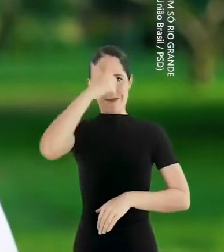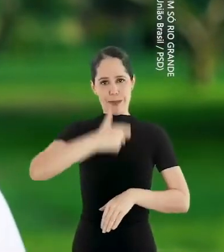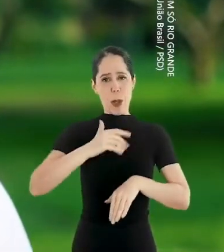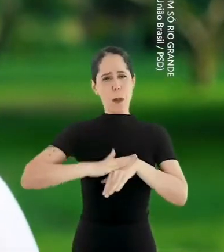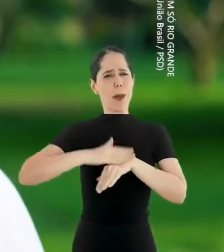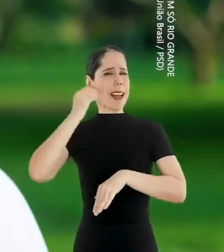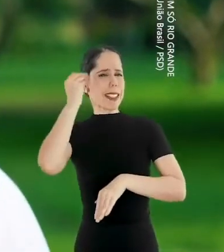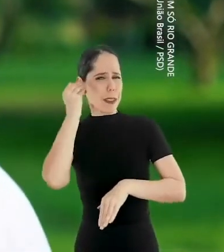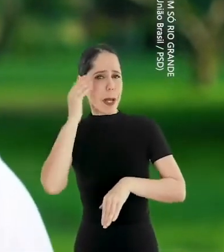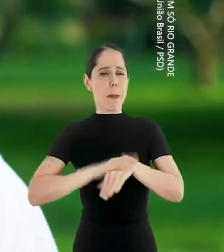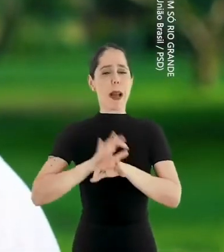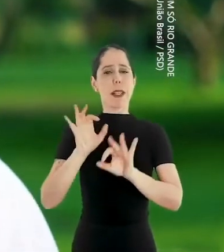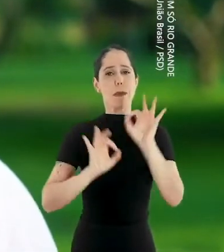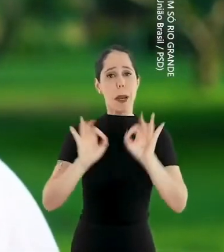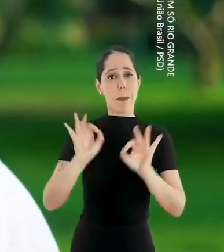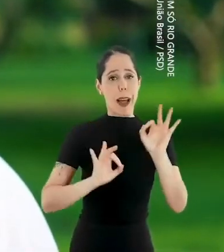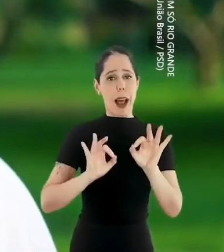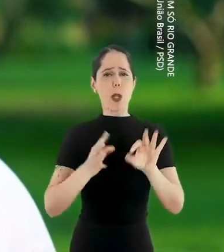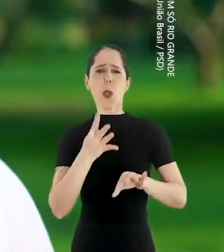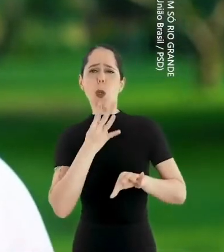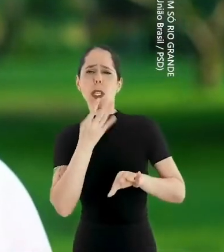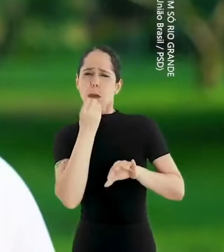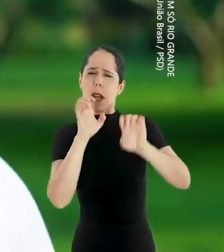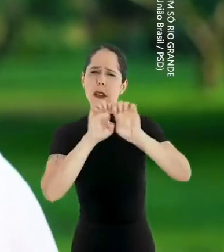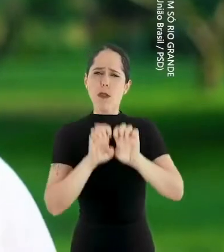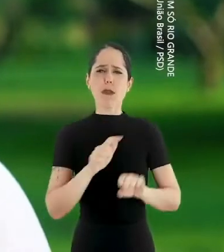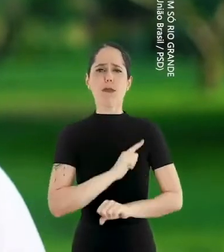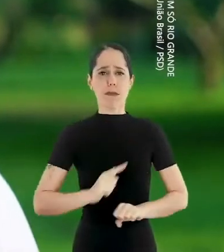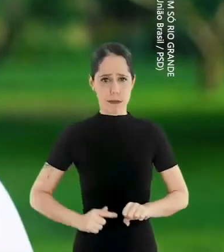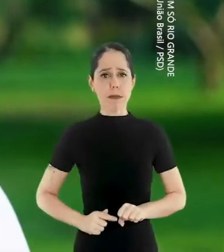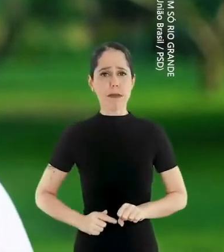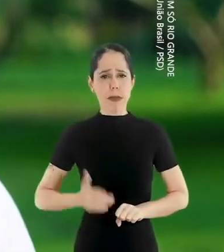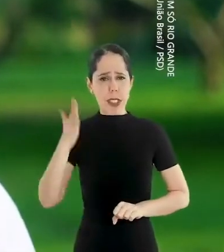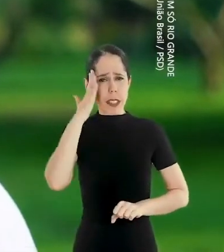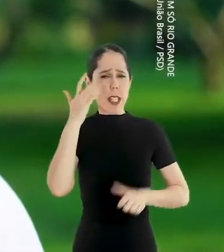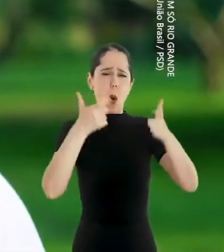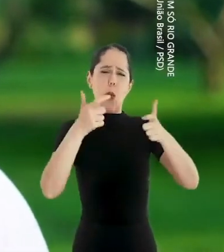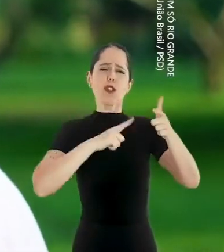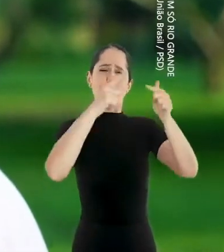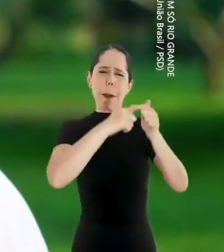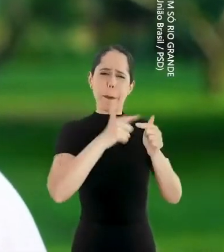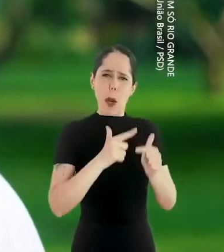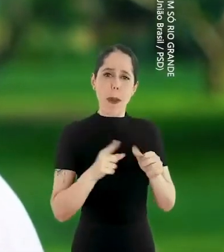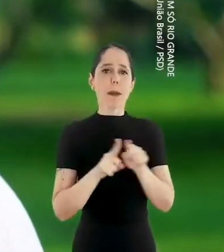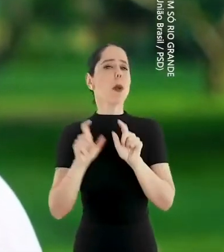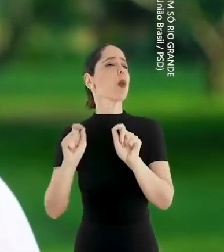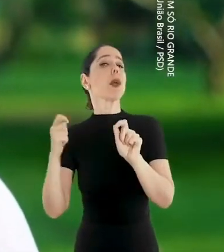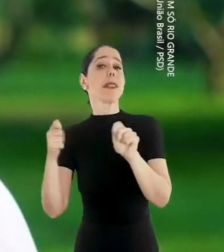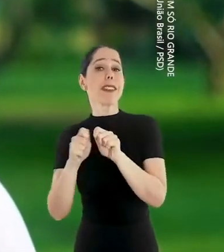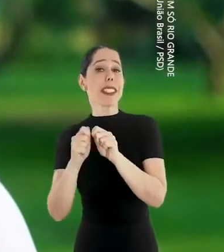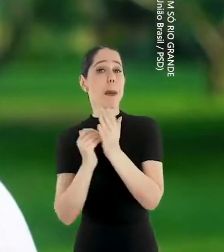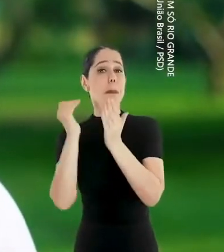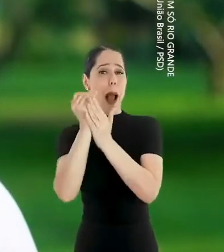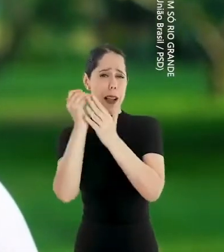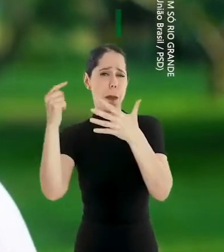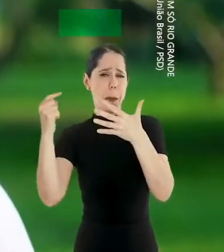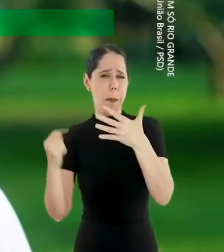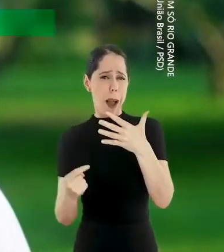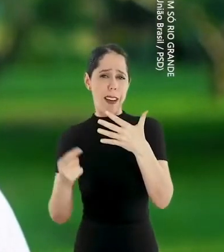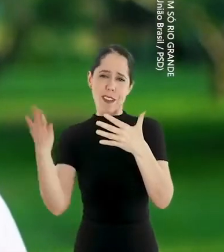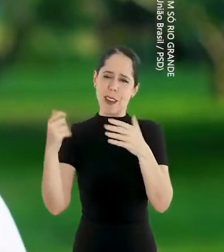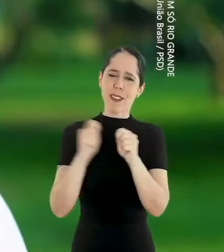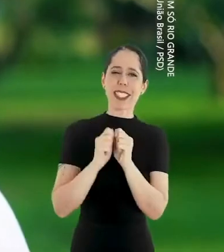mais experiente, mais preparado, conheço bem a estrutura do governo e sei onde estão os problemas e o que ainda precisa ser